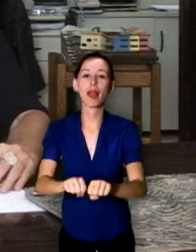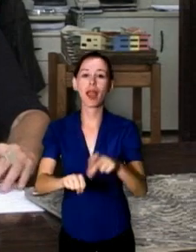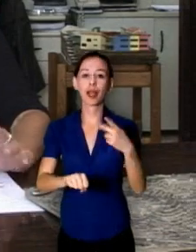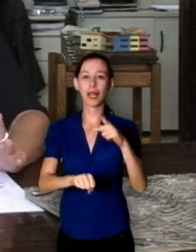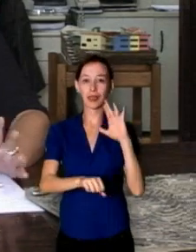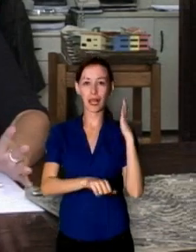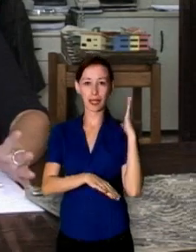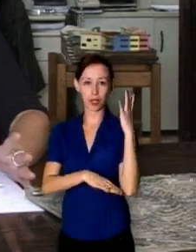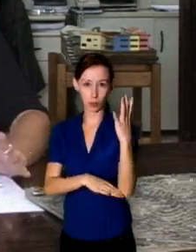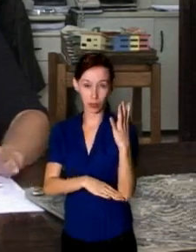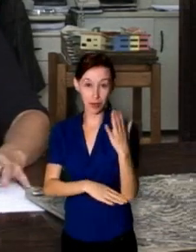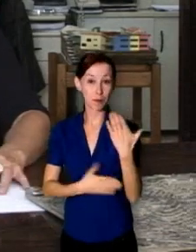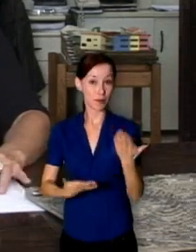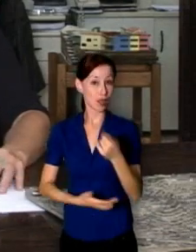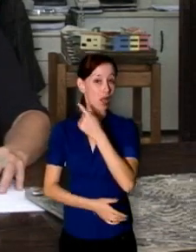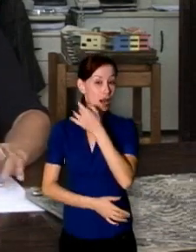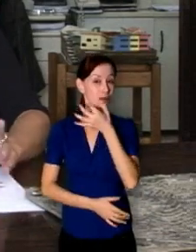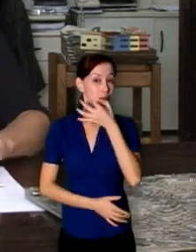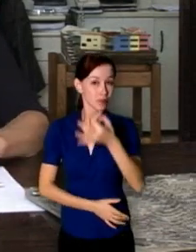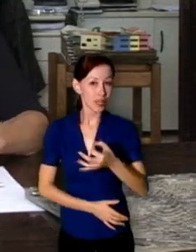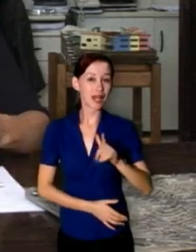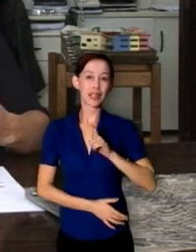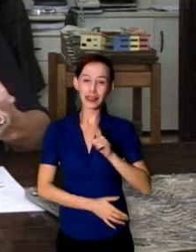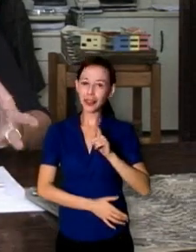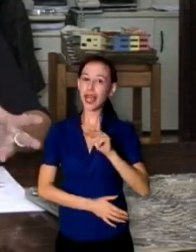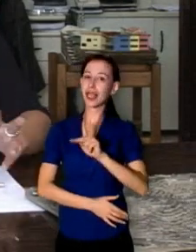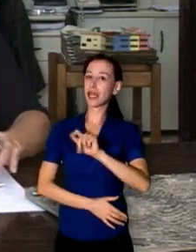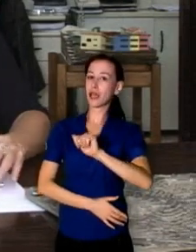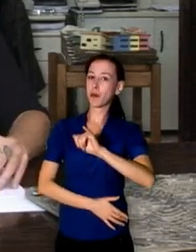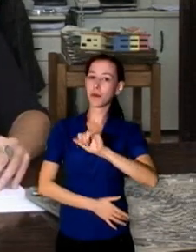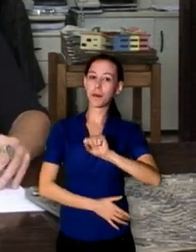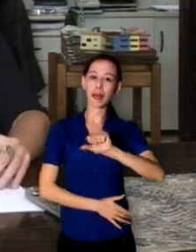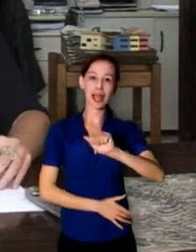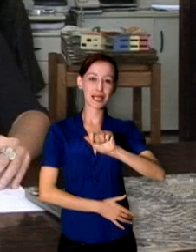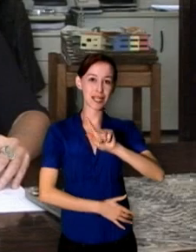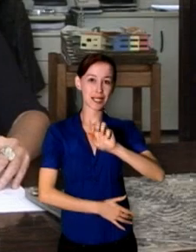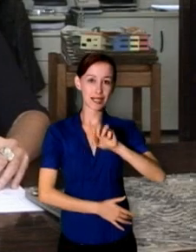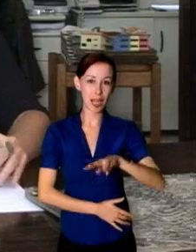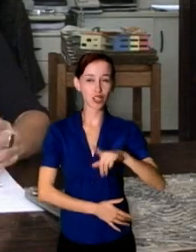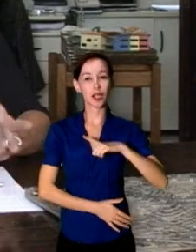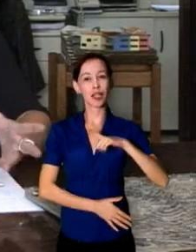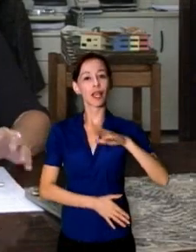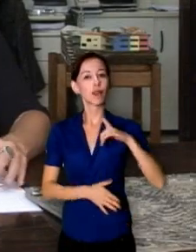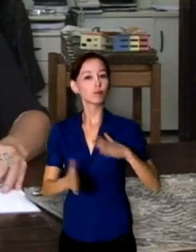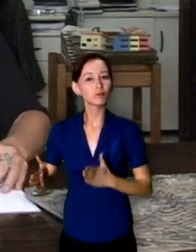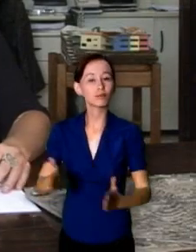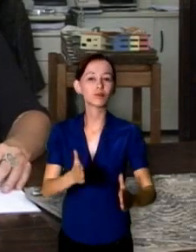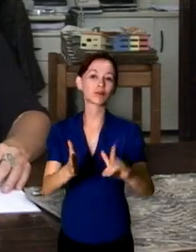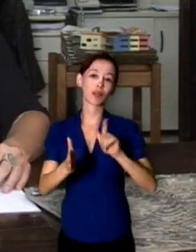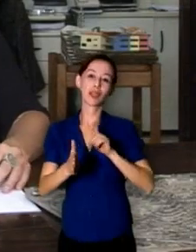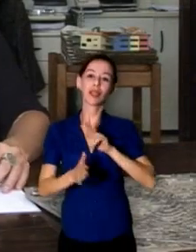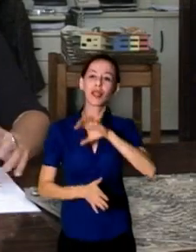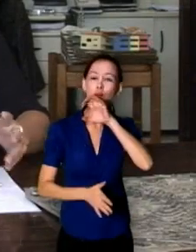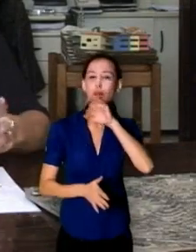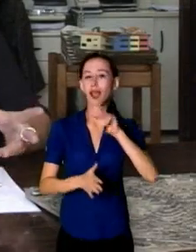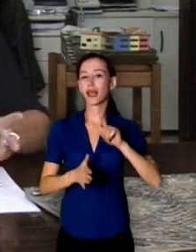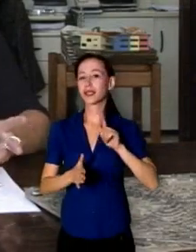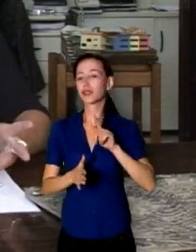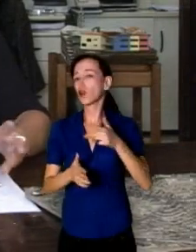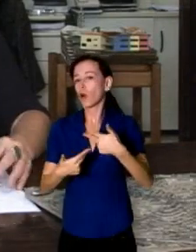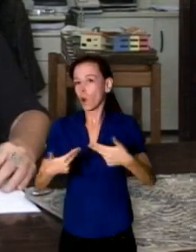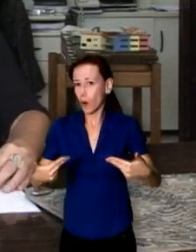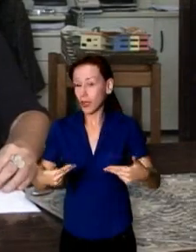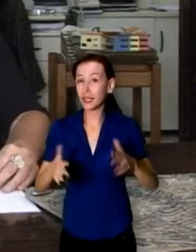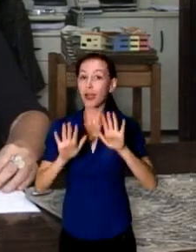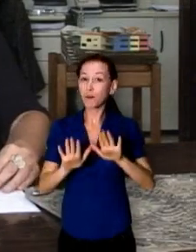de paisagem, tem árvores e bichos, rio, córregos, né? Eu vou falar de preservação, eu vou